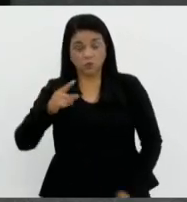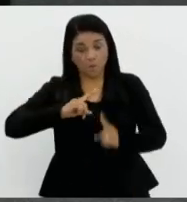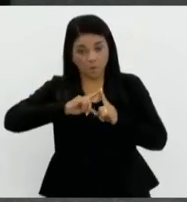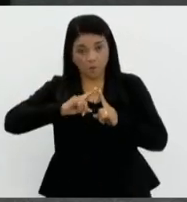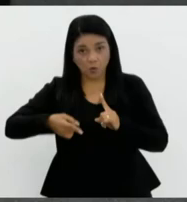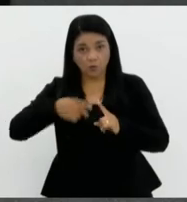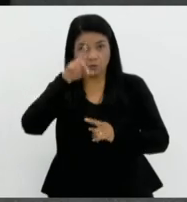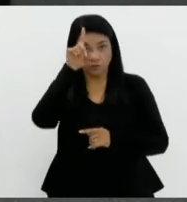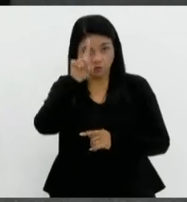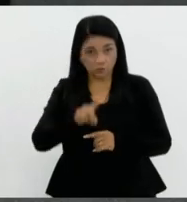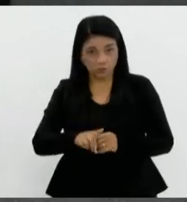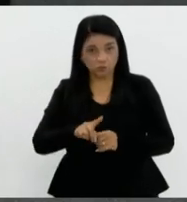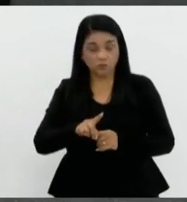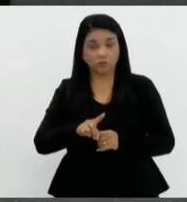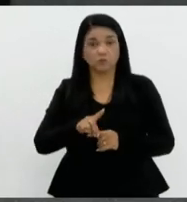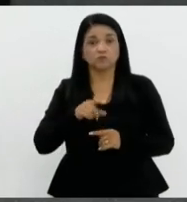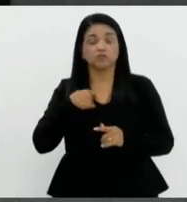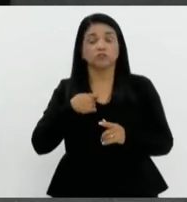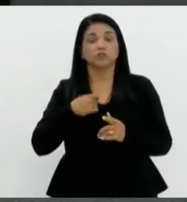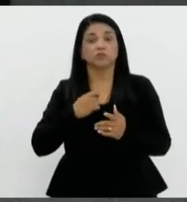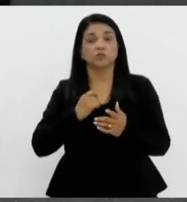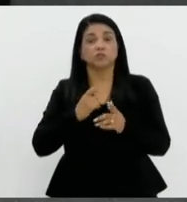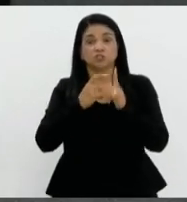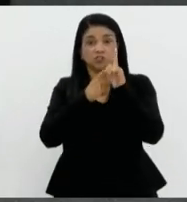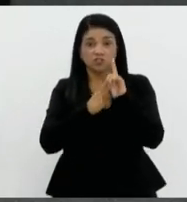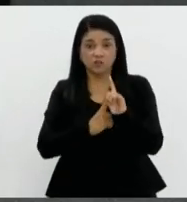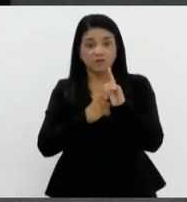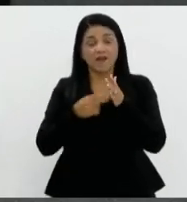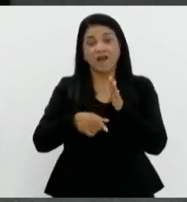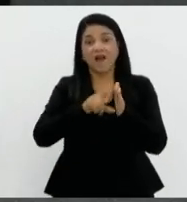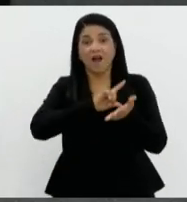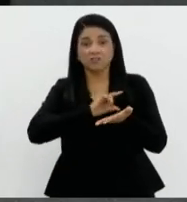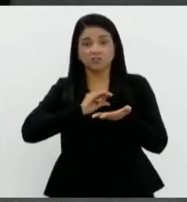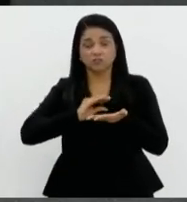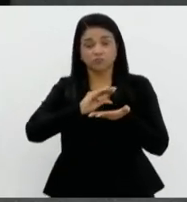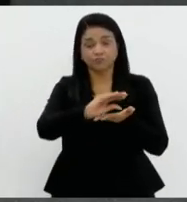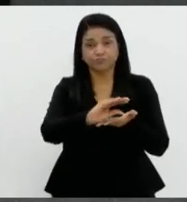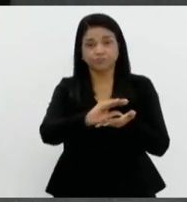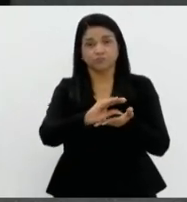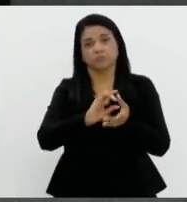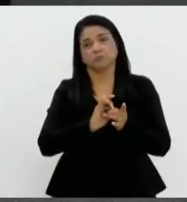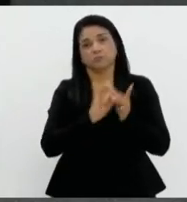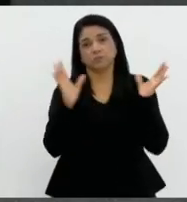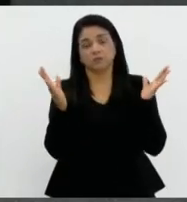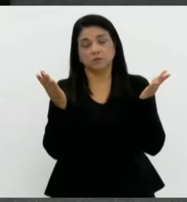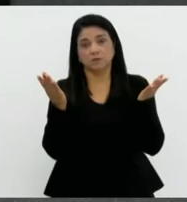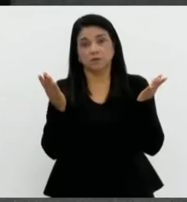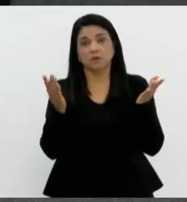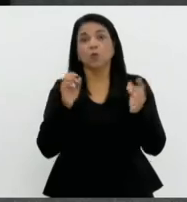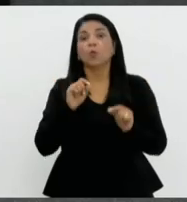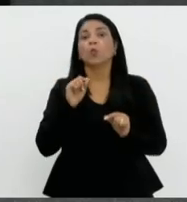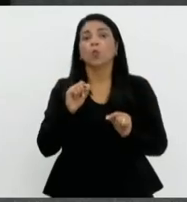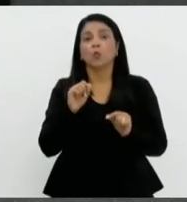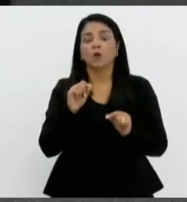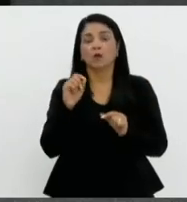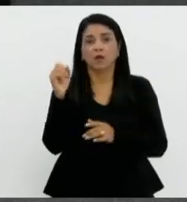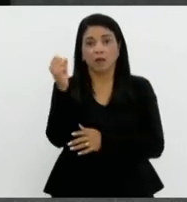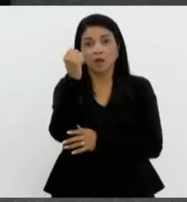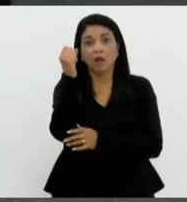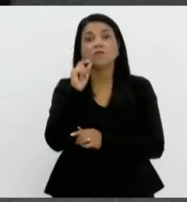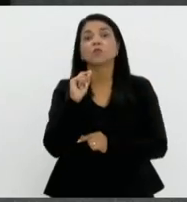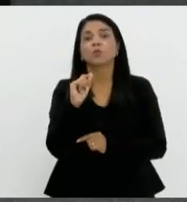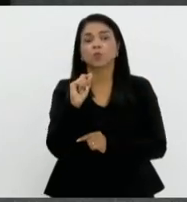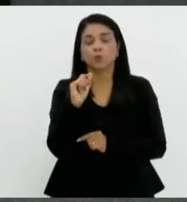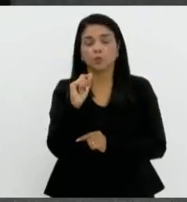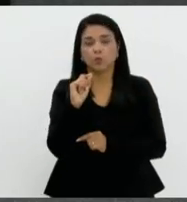contrair dívidas antes dos recursos estarem disponibilizados. Então, qual é a gravidade disso? A gravidade é que a gente